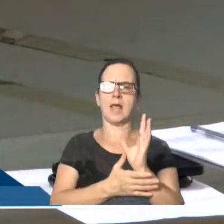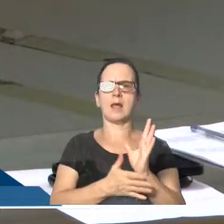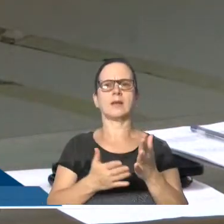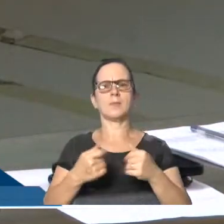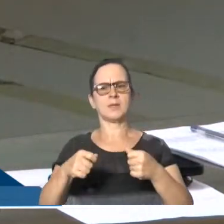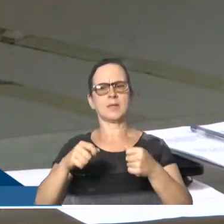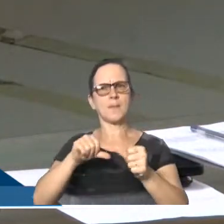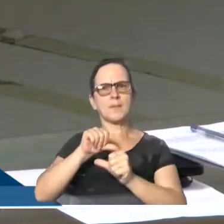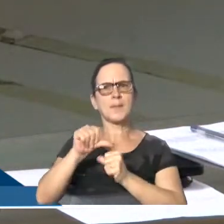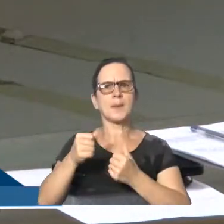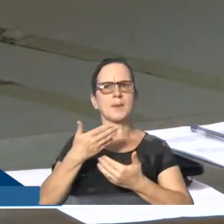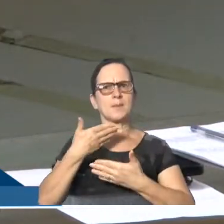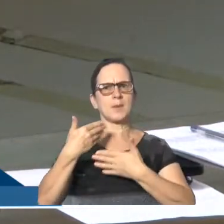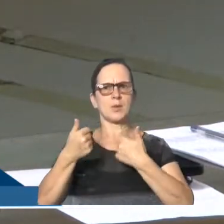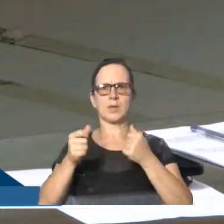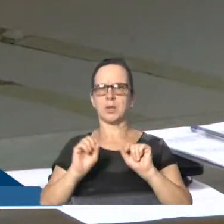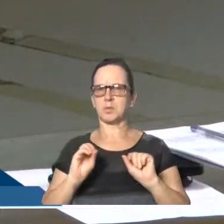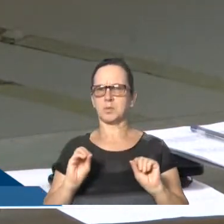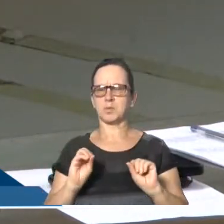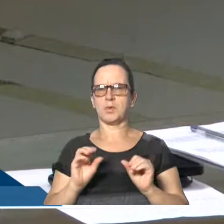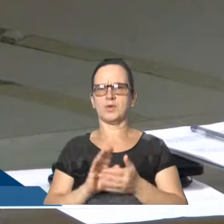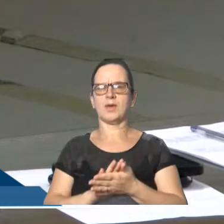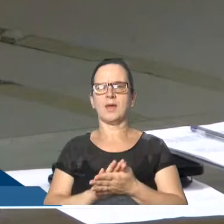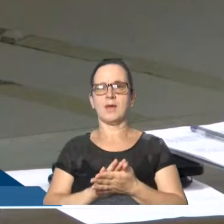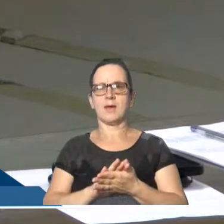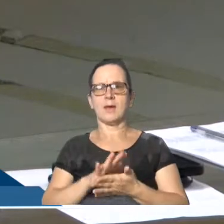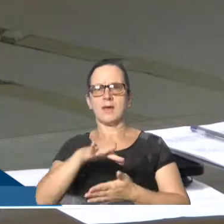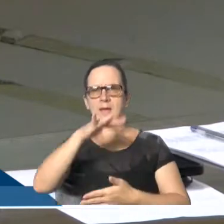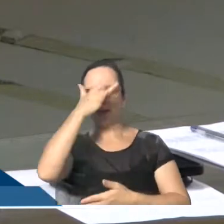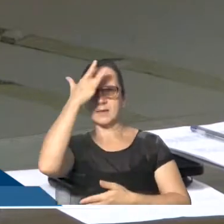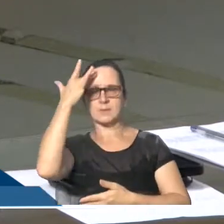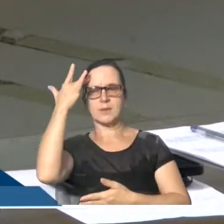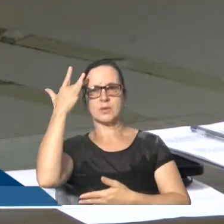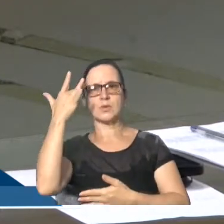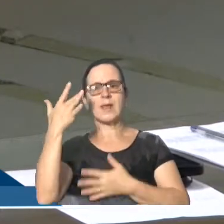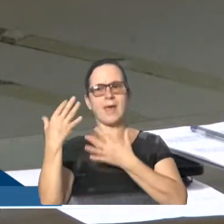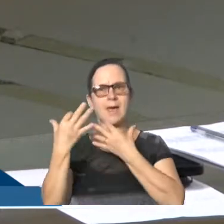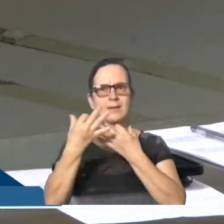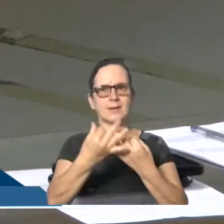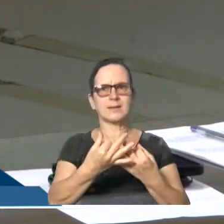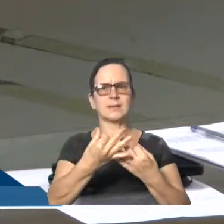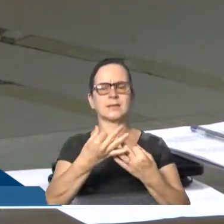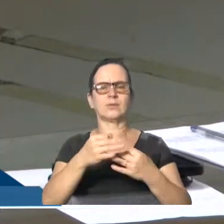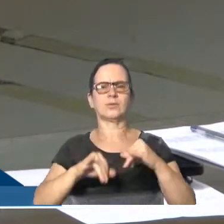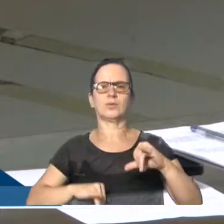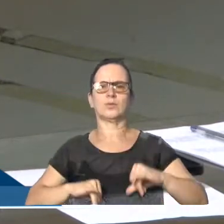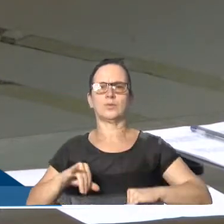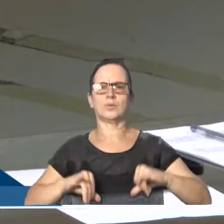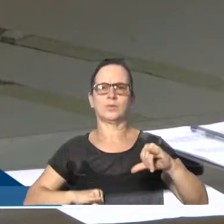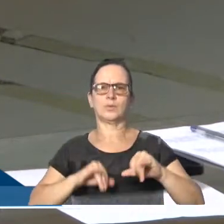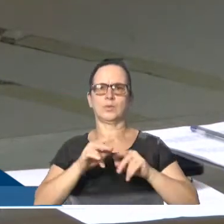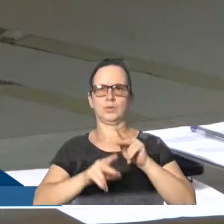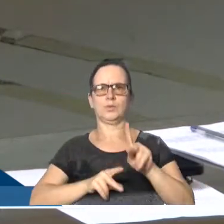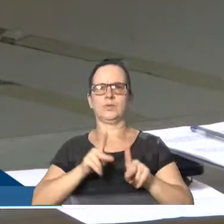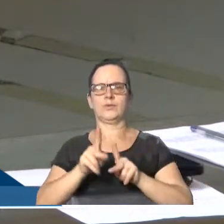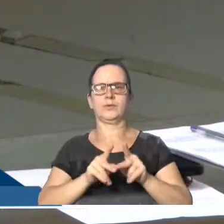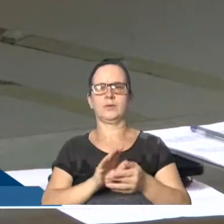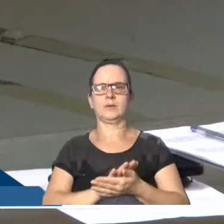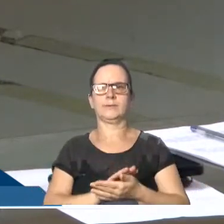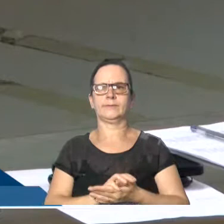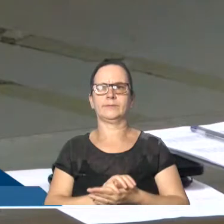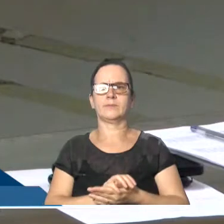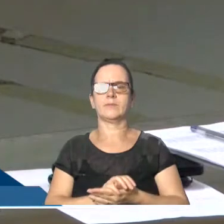melhorias, mas alguém precisa ouvir o clamor daquela comunidade. Não adianta a gente se escorar diante desse